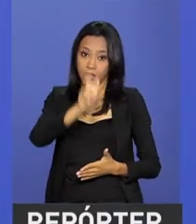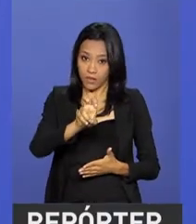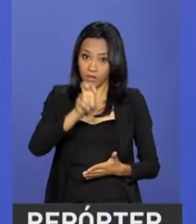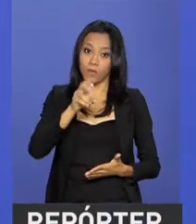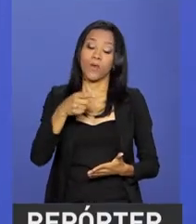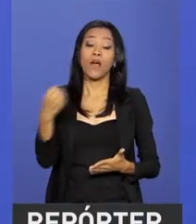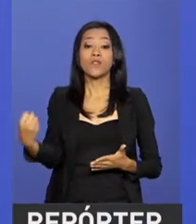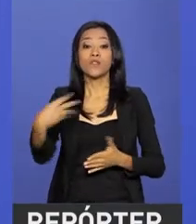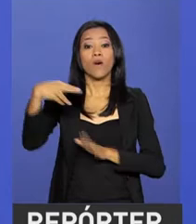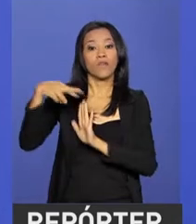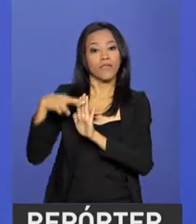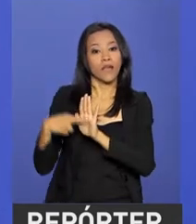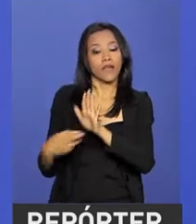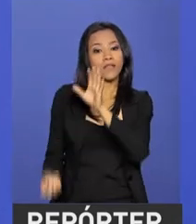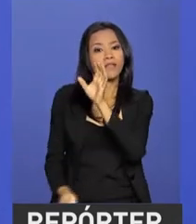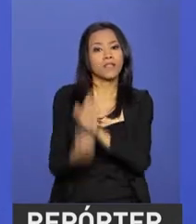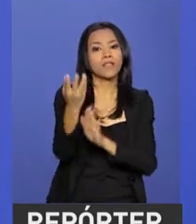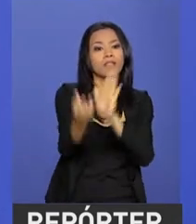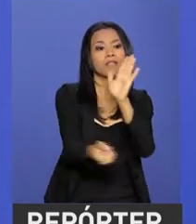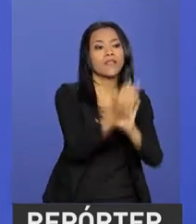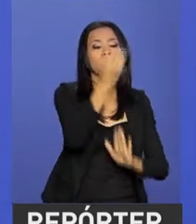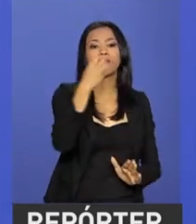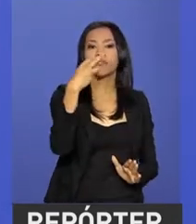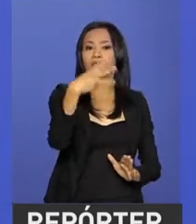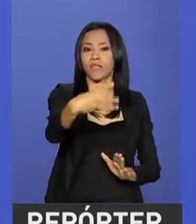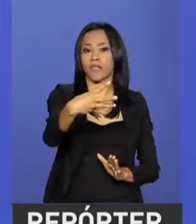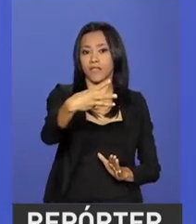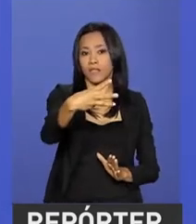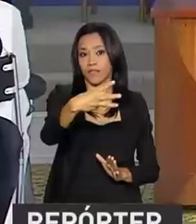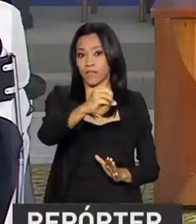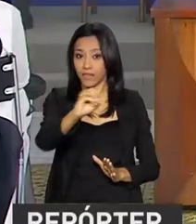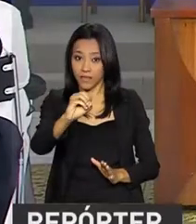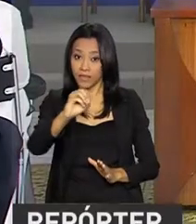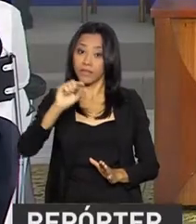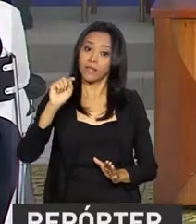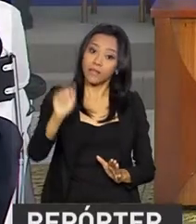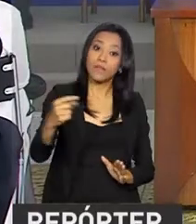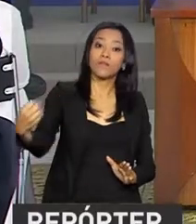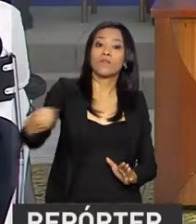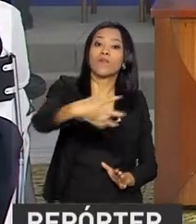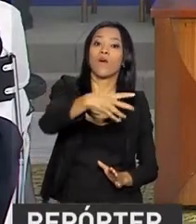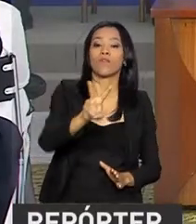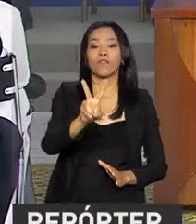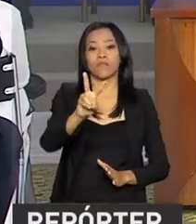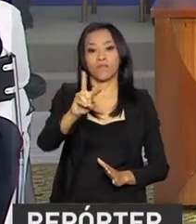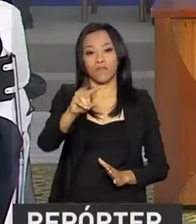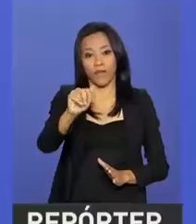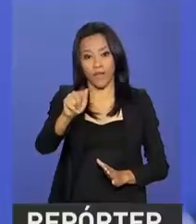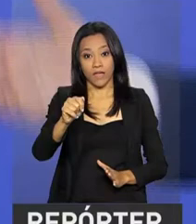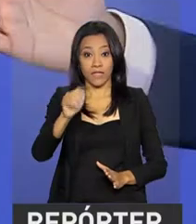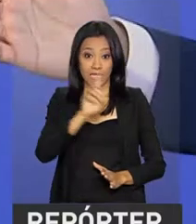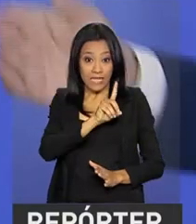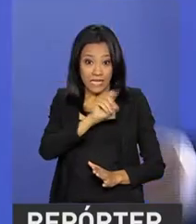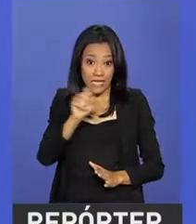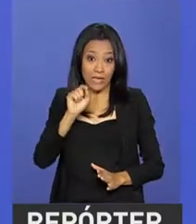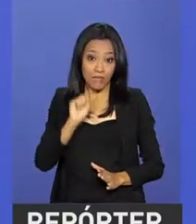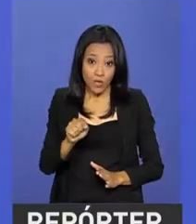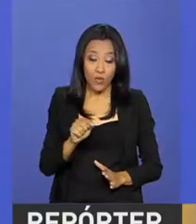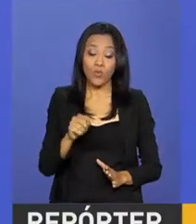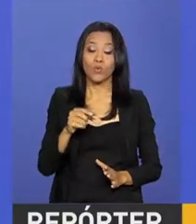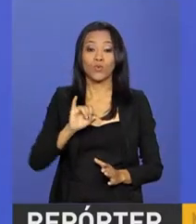regras criam 310 mil novas vagas para o ano que vem, sendo 100 mil a juro zero. Os